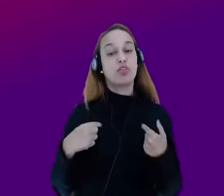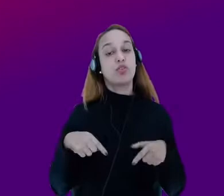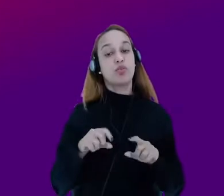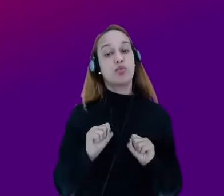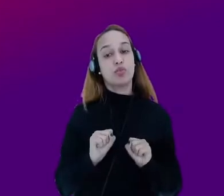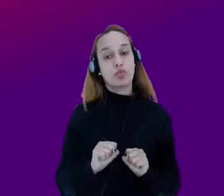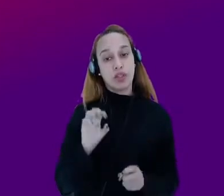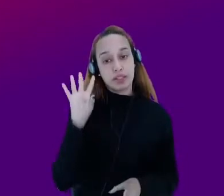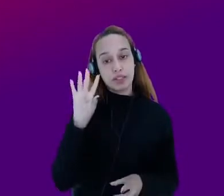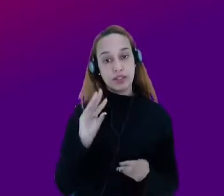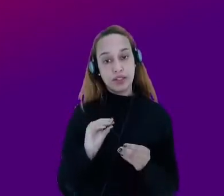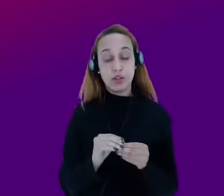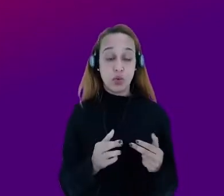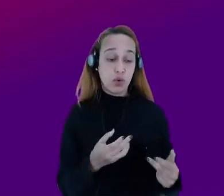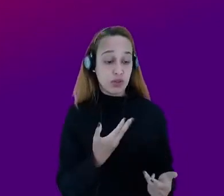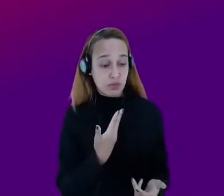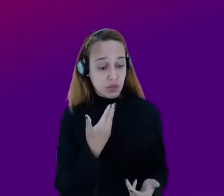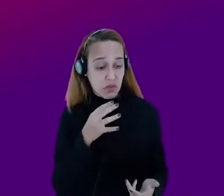males vêm para o bem.